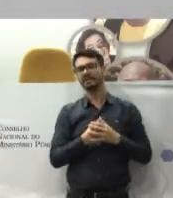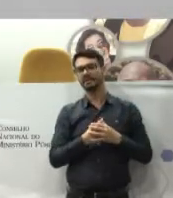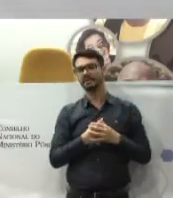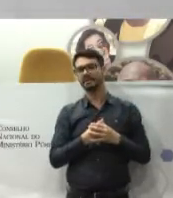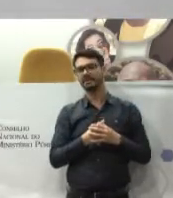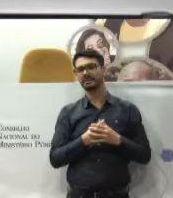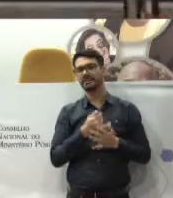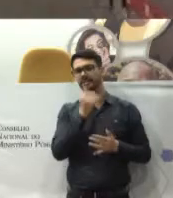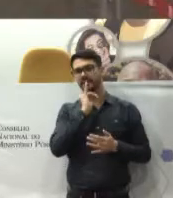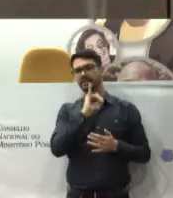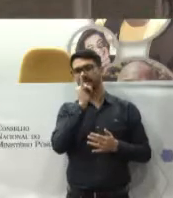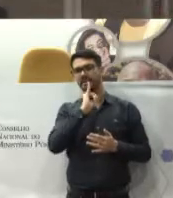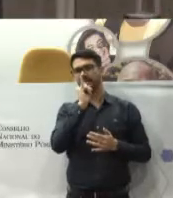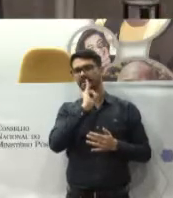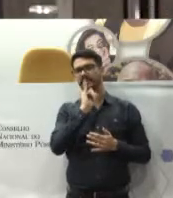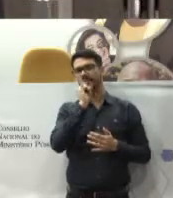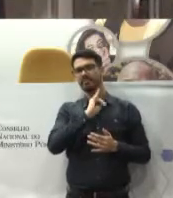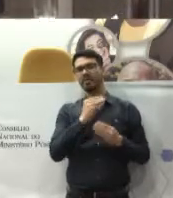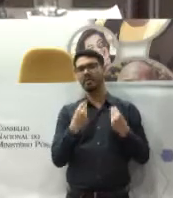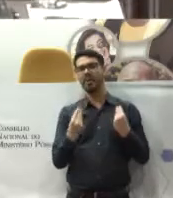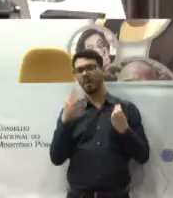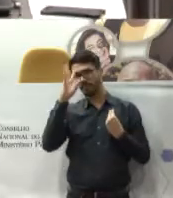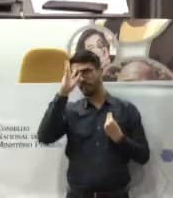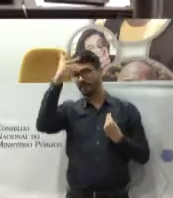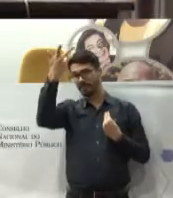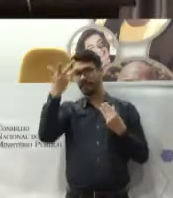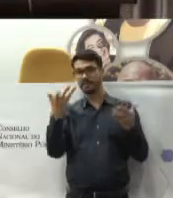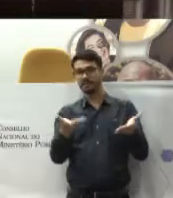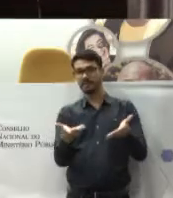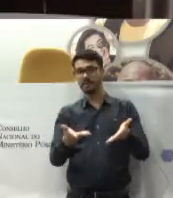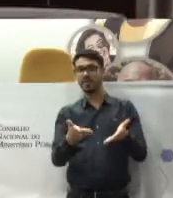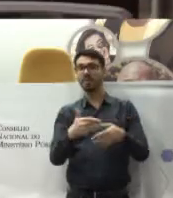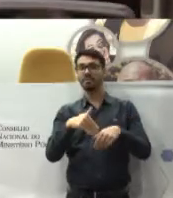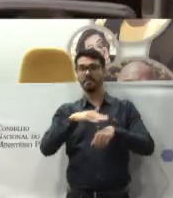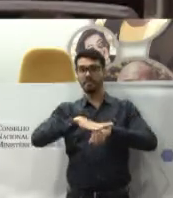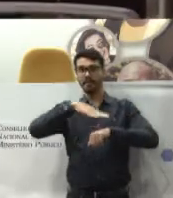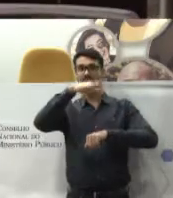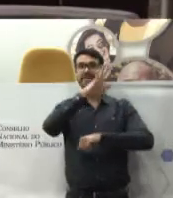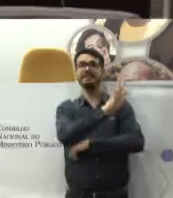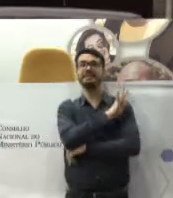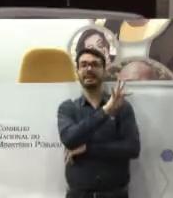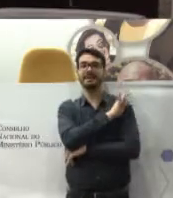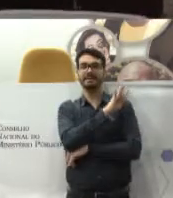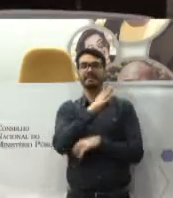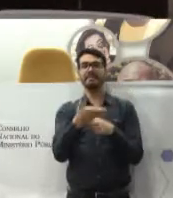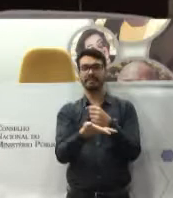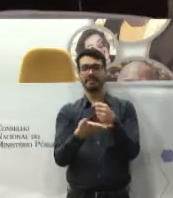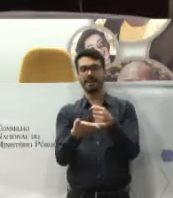para exemplificar, na verdade, como as decisões hoje são mais técnicas, né? Nós temos aí